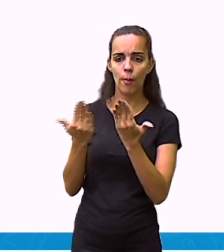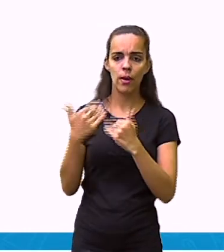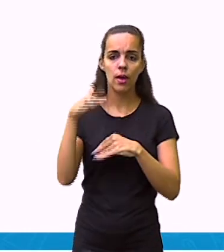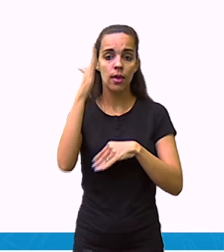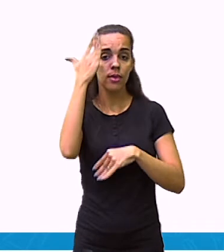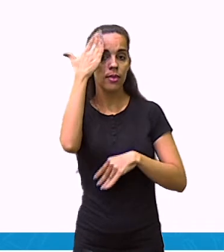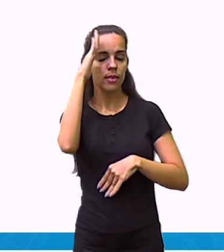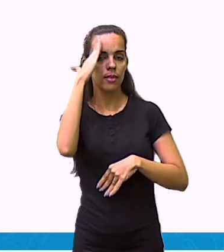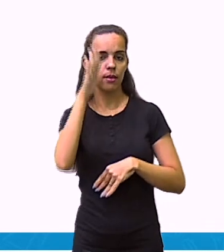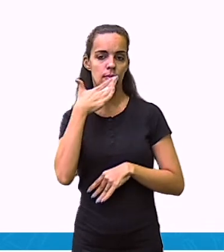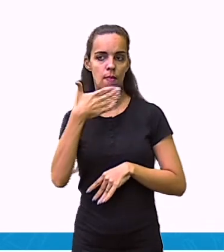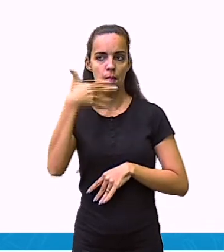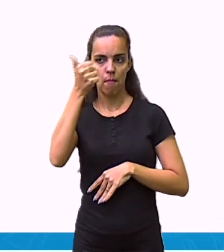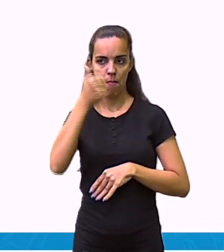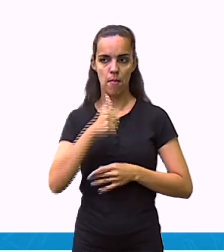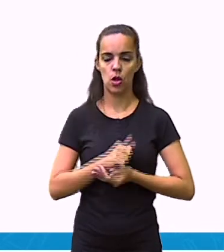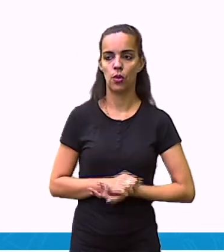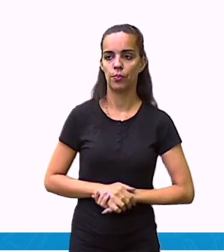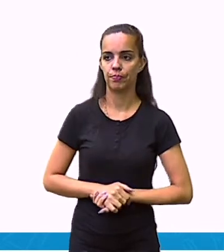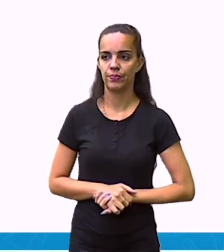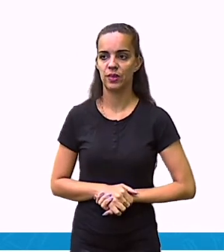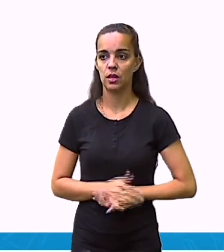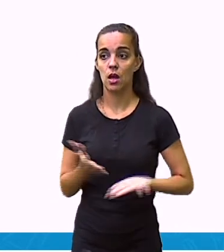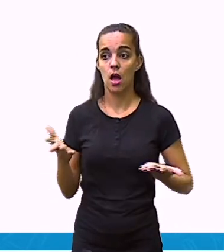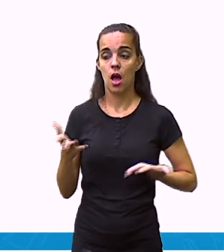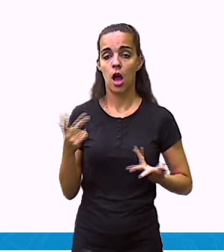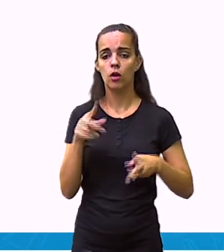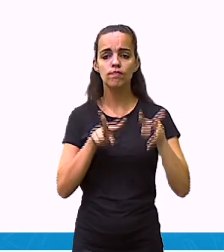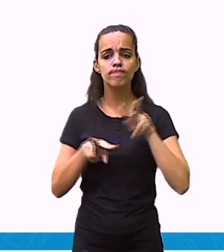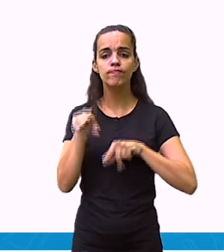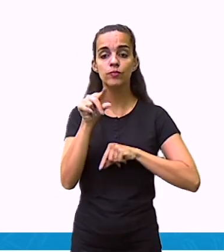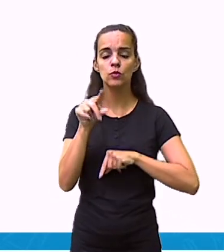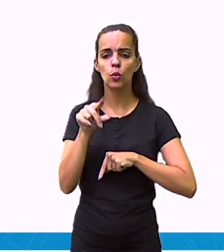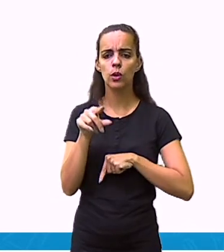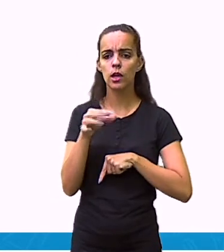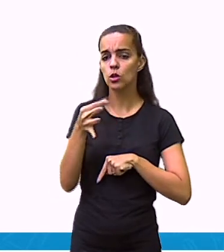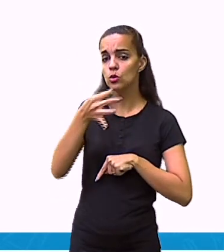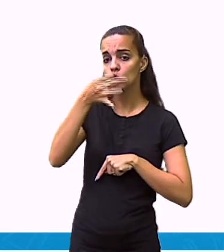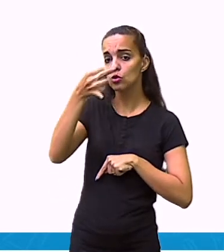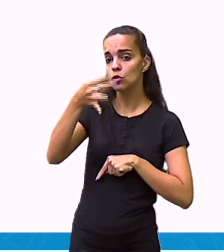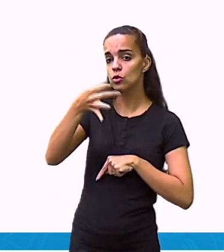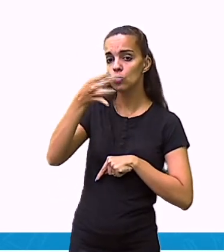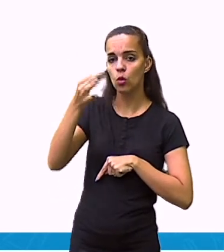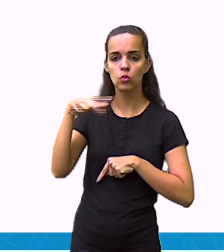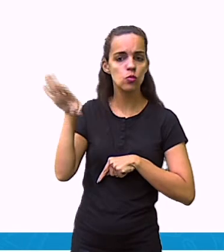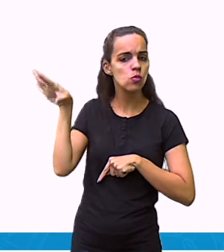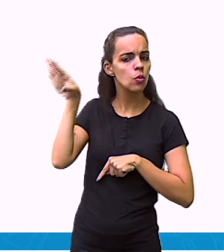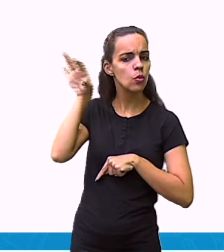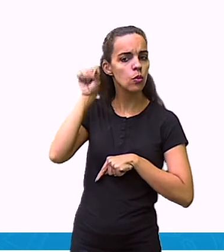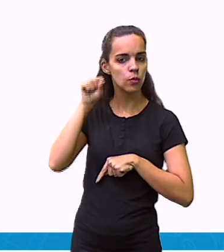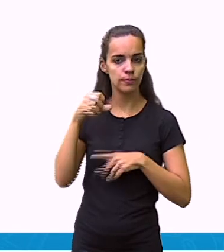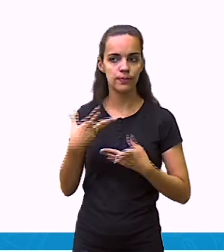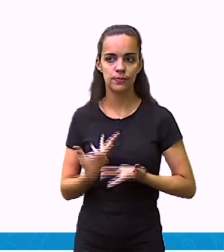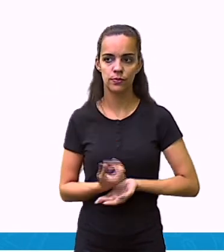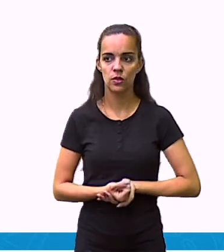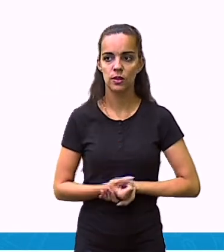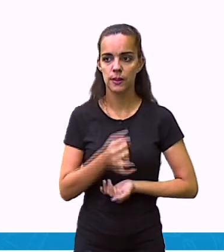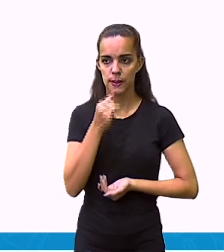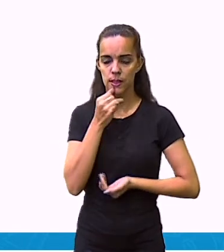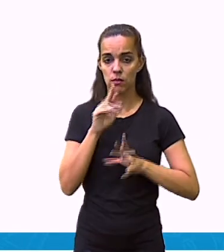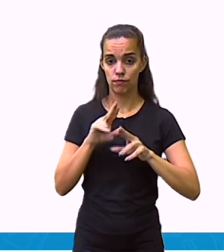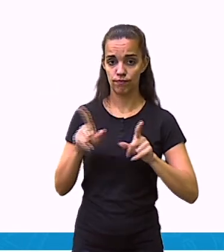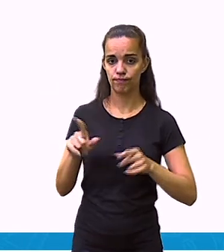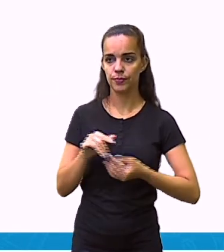fenômenos da natureza. Vamos agora analisar os sons. As diferenças dos